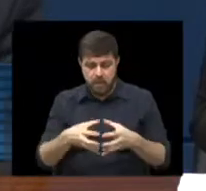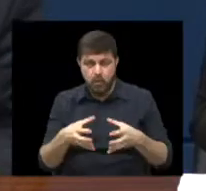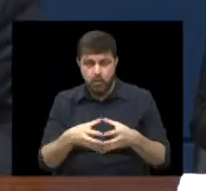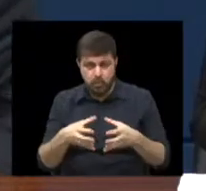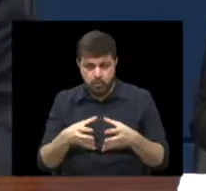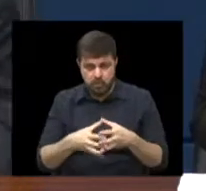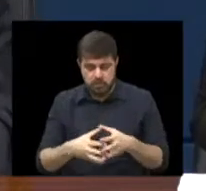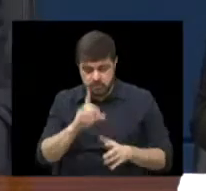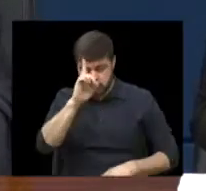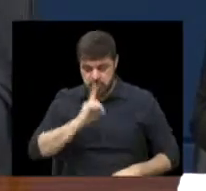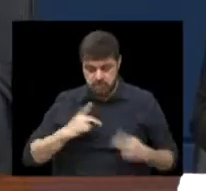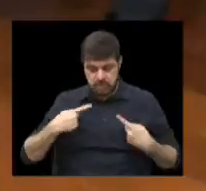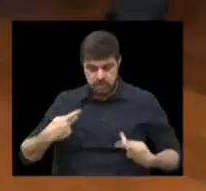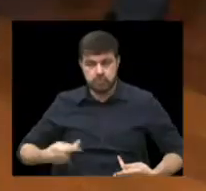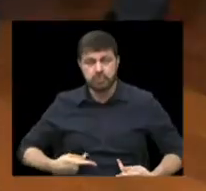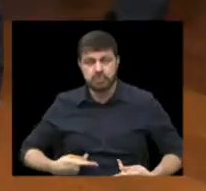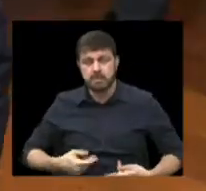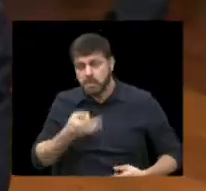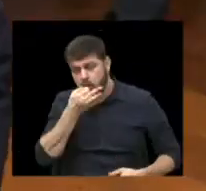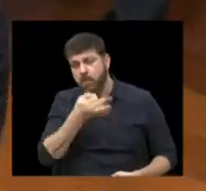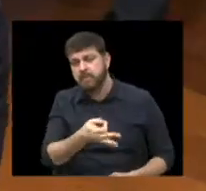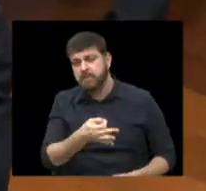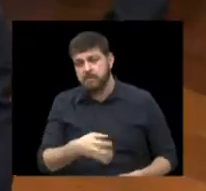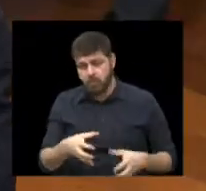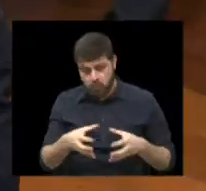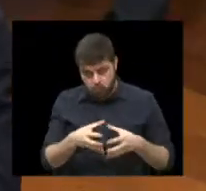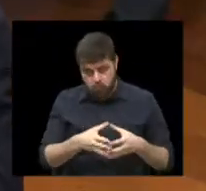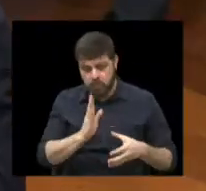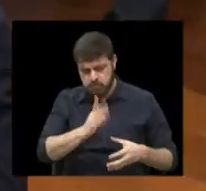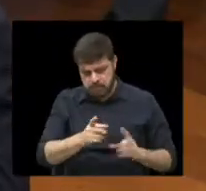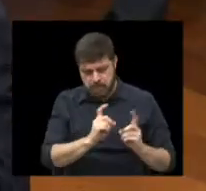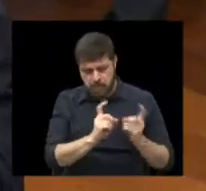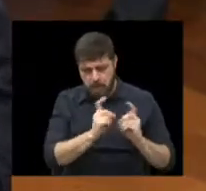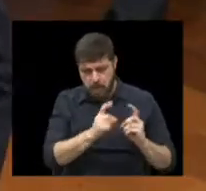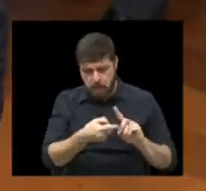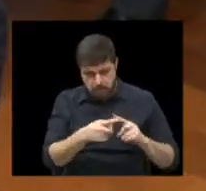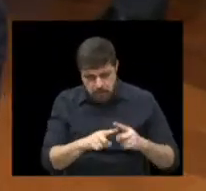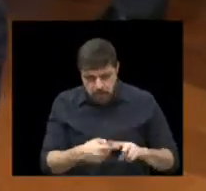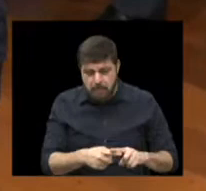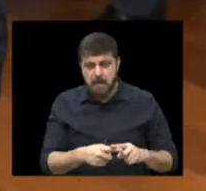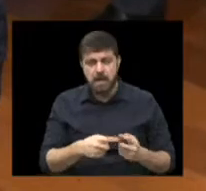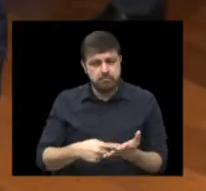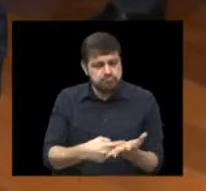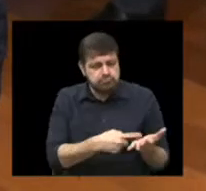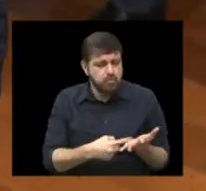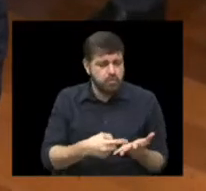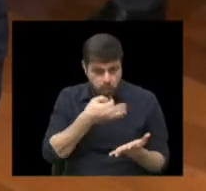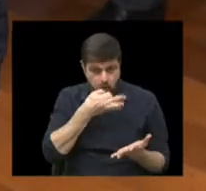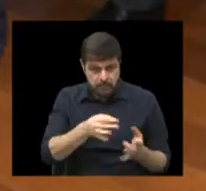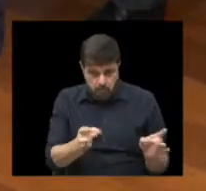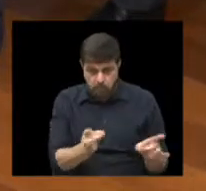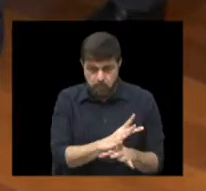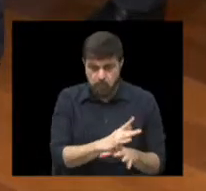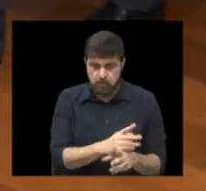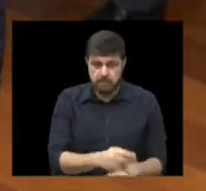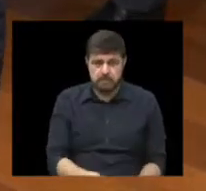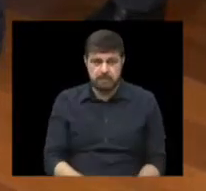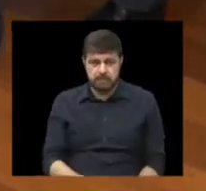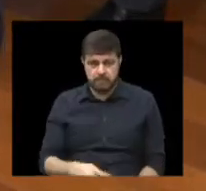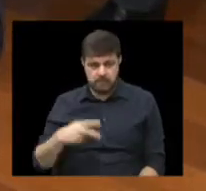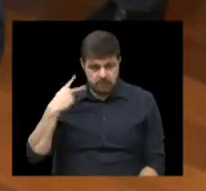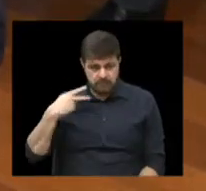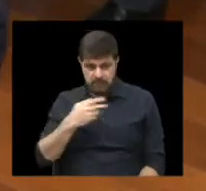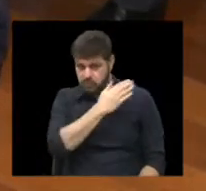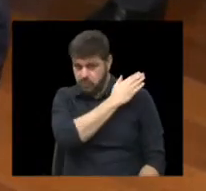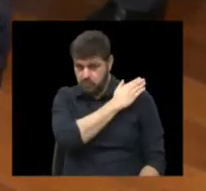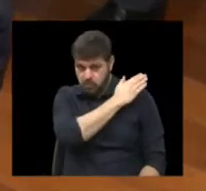parecer. Vereador Zé Carlos. Senhor presidente, as comissões já têm condições de exarar o parecer. Indica o nobre vereador Tico Costa para